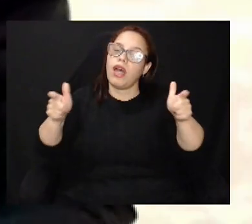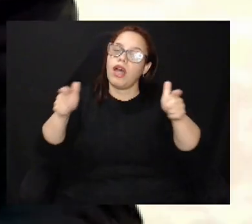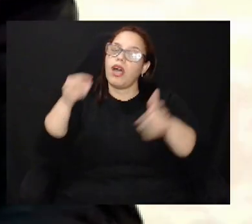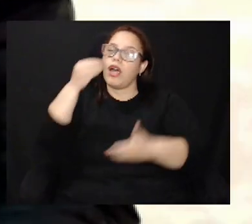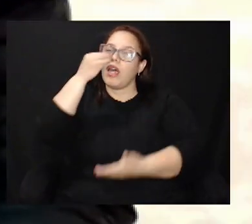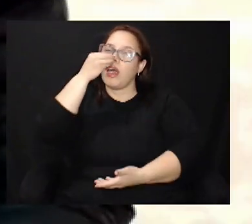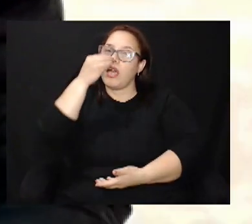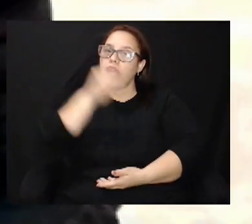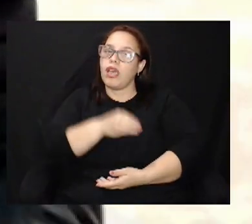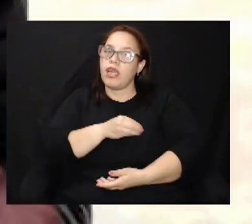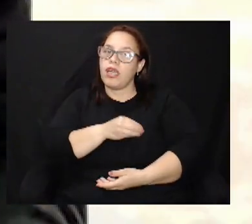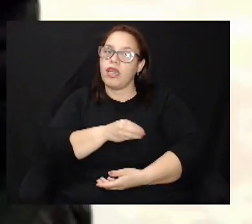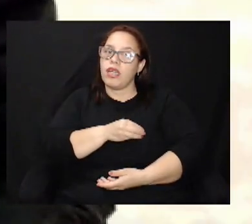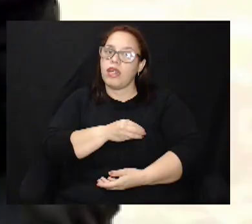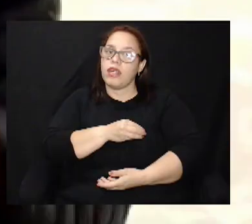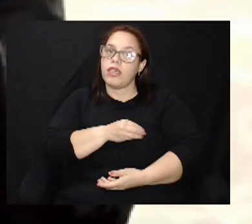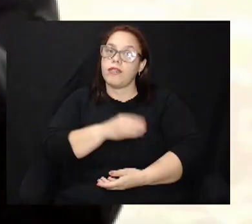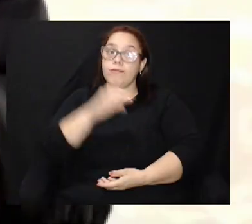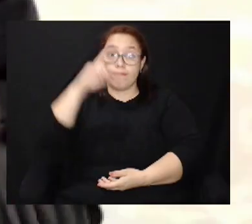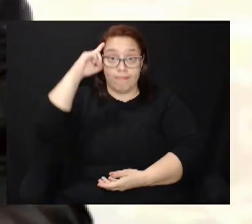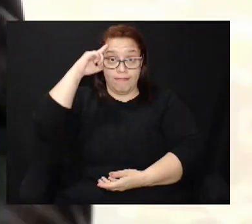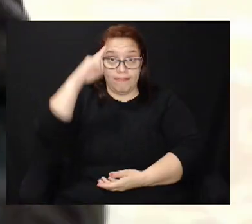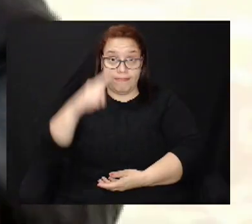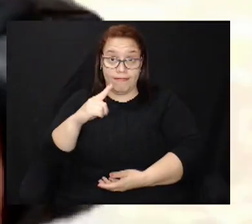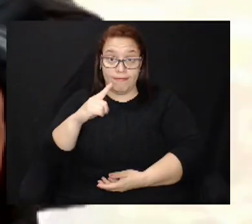da ordem de, pasmem,